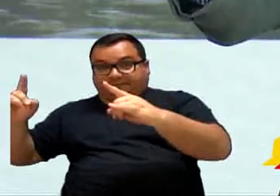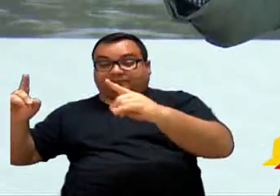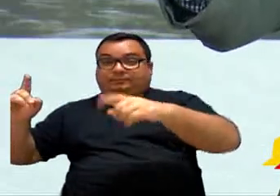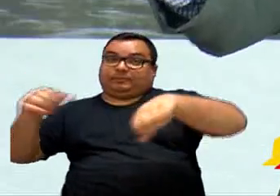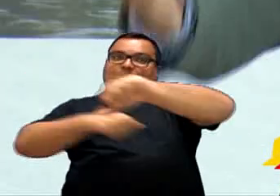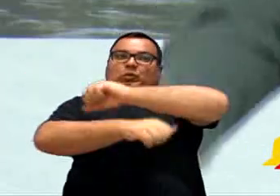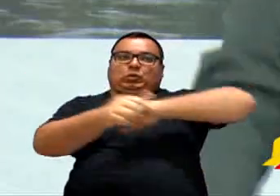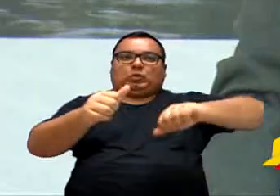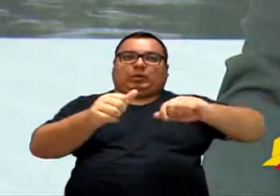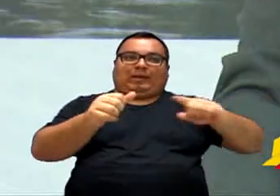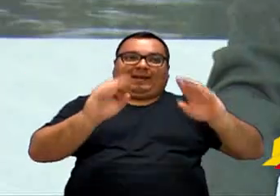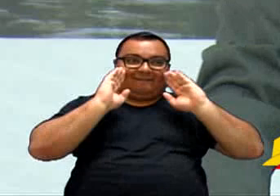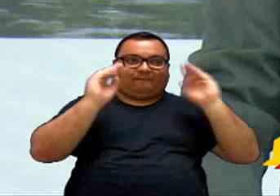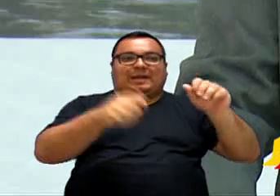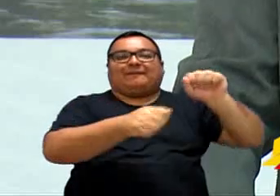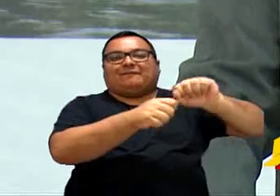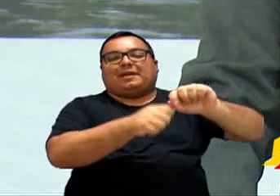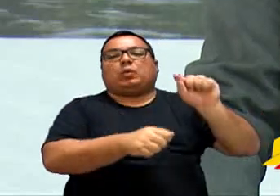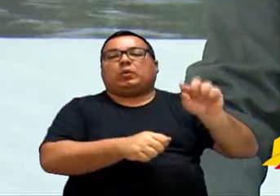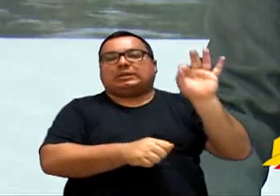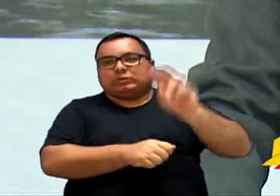na prática hoje.